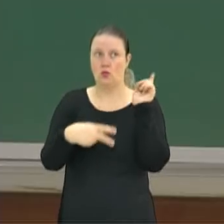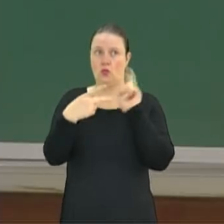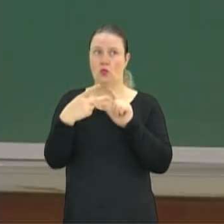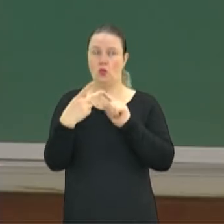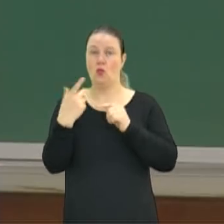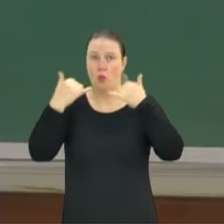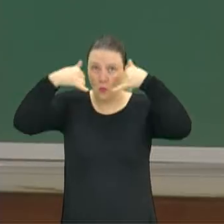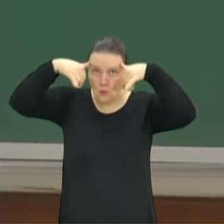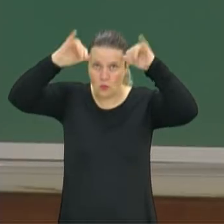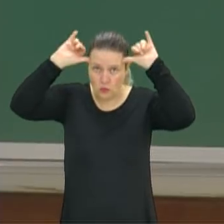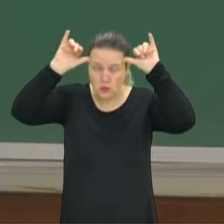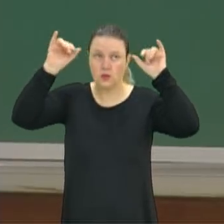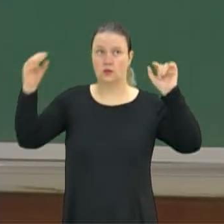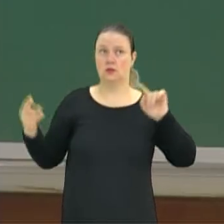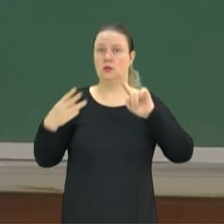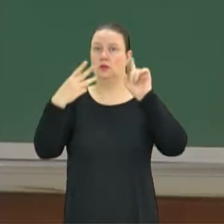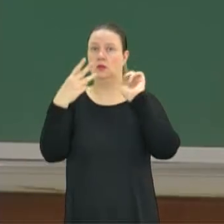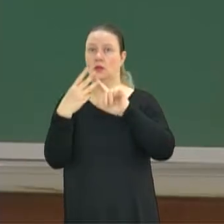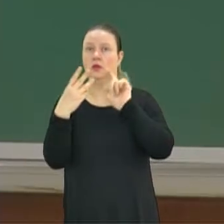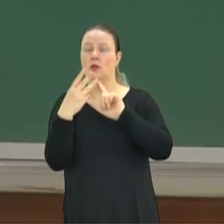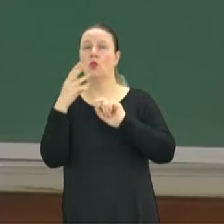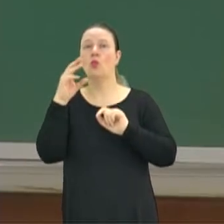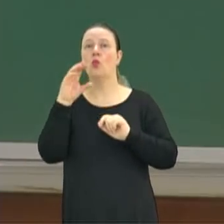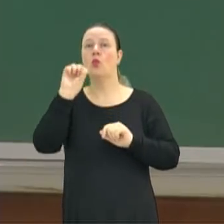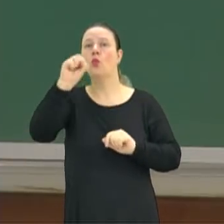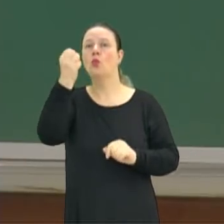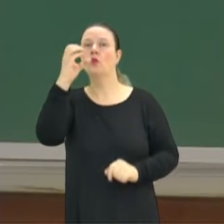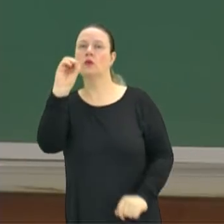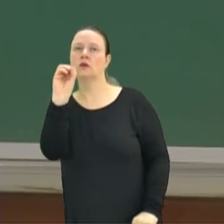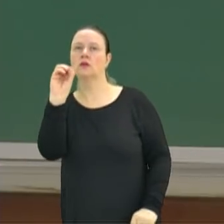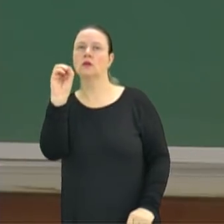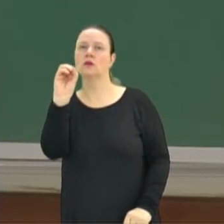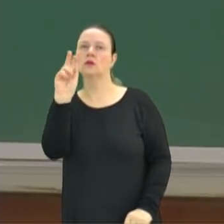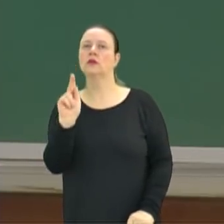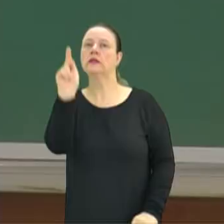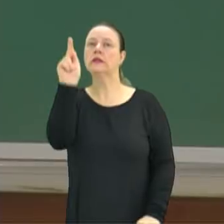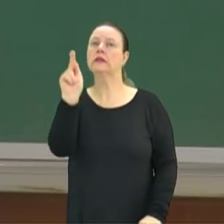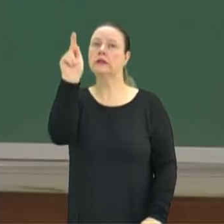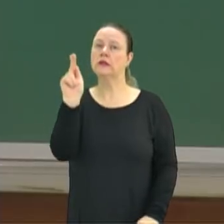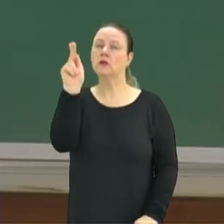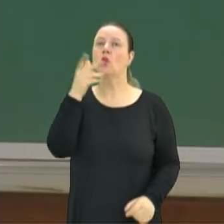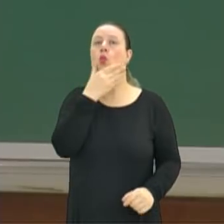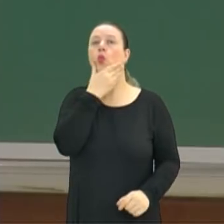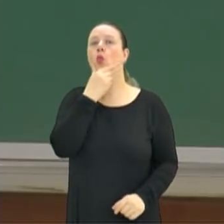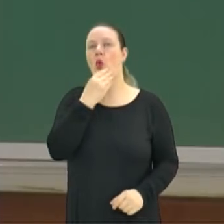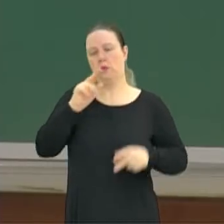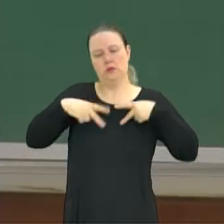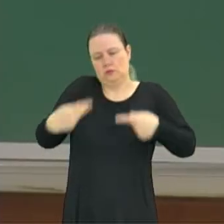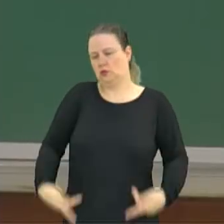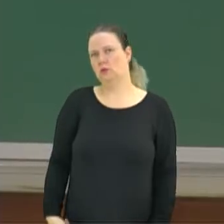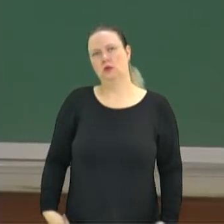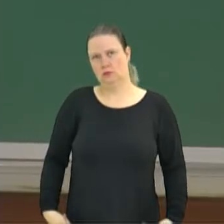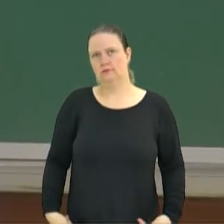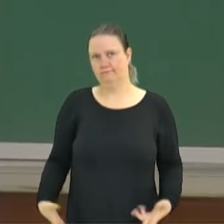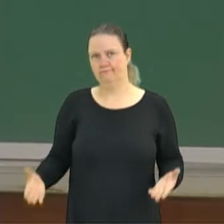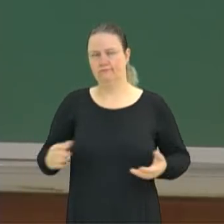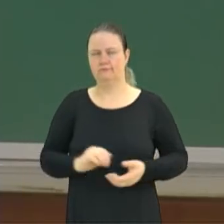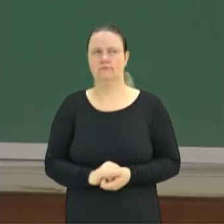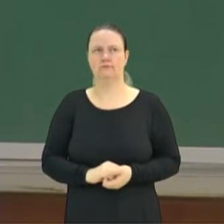80 quilos de um homem. Então, está mostrando aqui para você a massa dos indivíduos. Aqui não está mostrando a área, né? Está mostrando só a massa